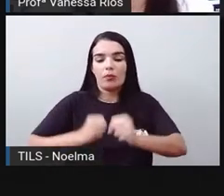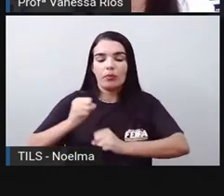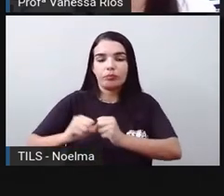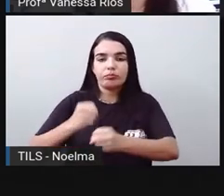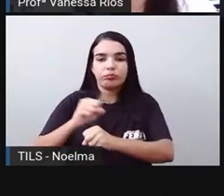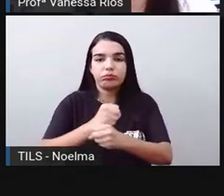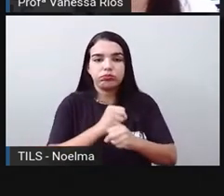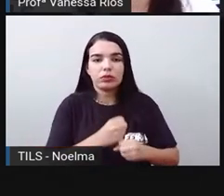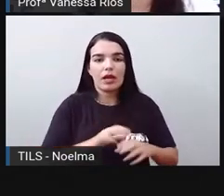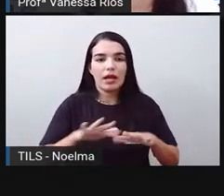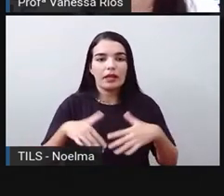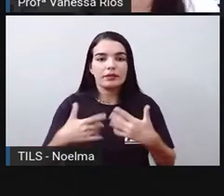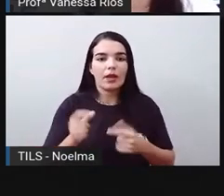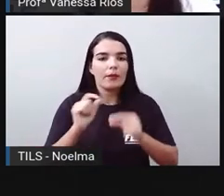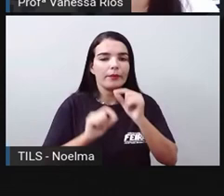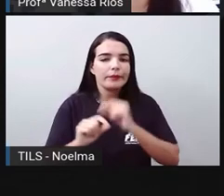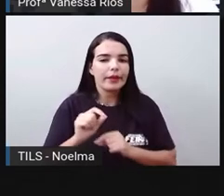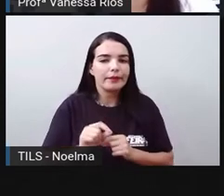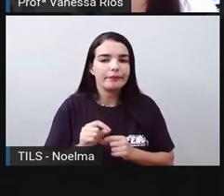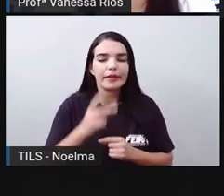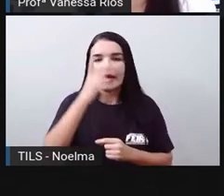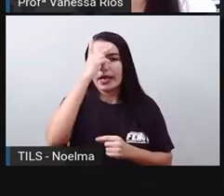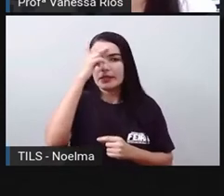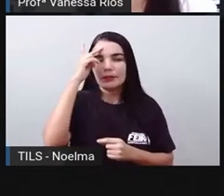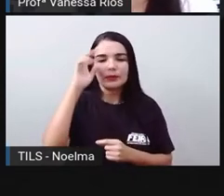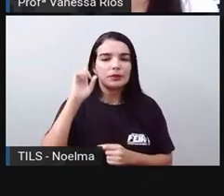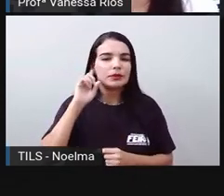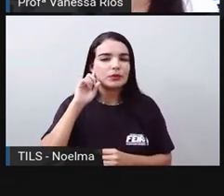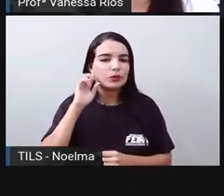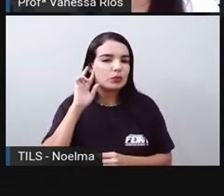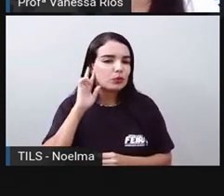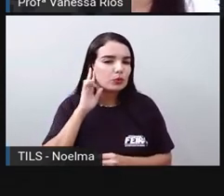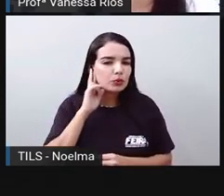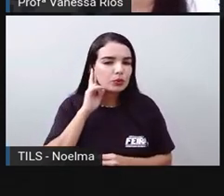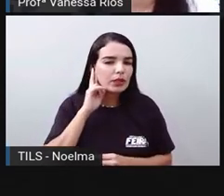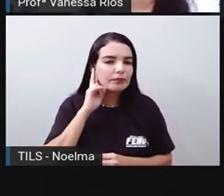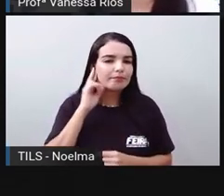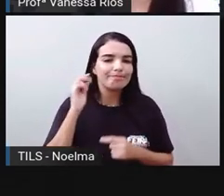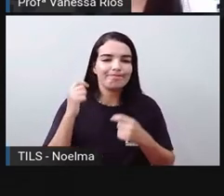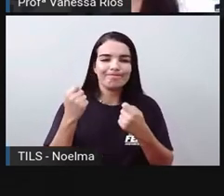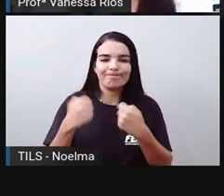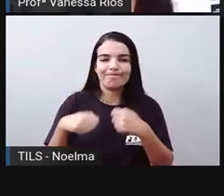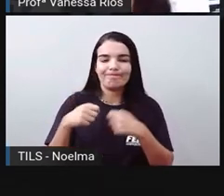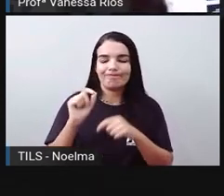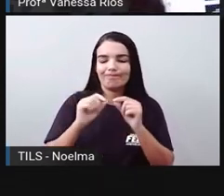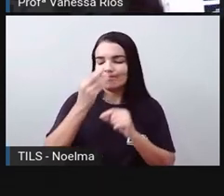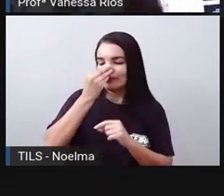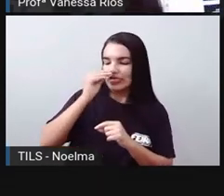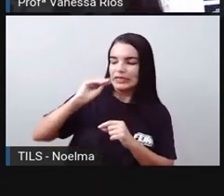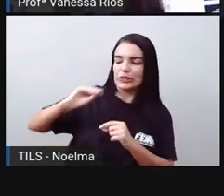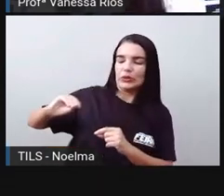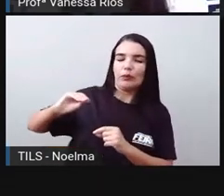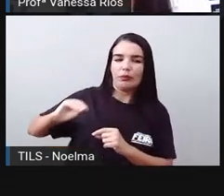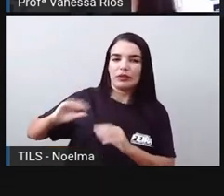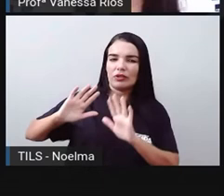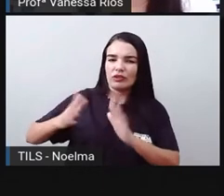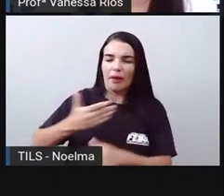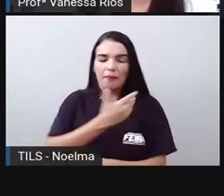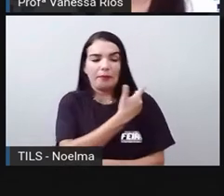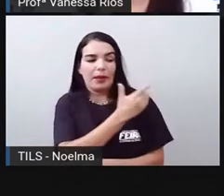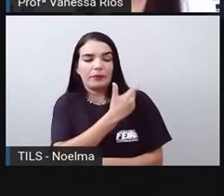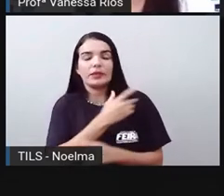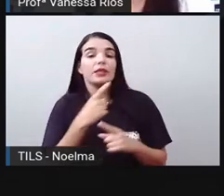começaram a ser excluídos do convívio humano. Então, a gente já observa um preconceito há muitos anos atrás por acharem